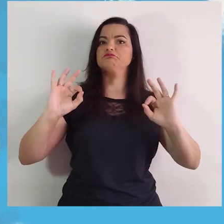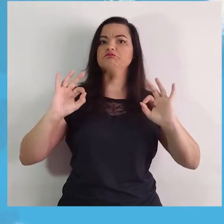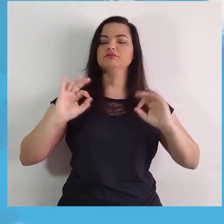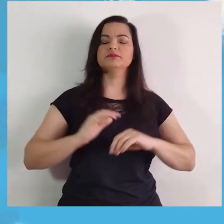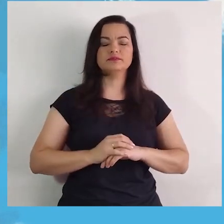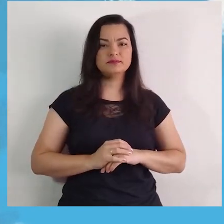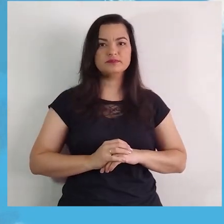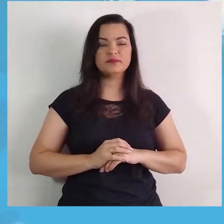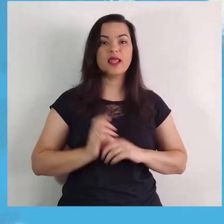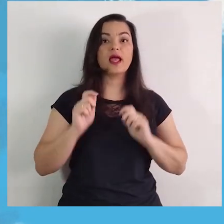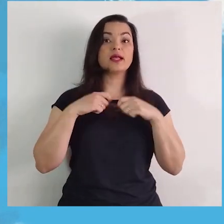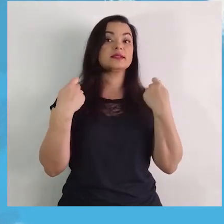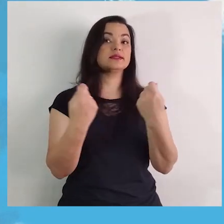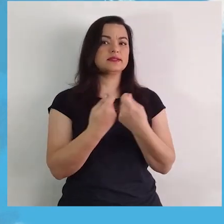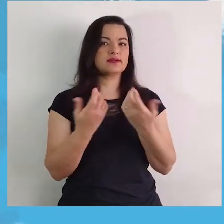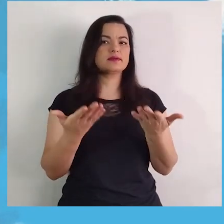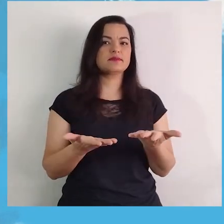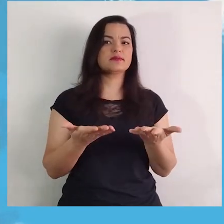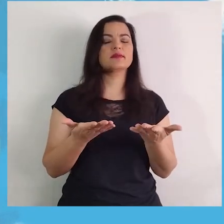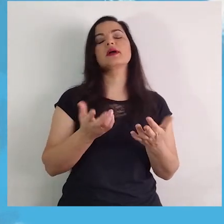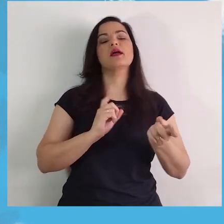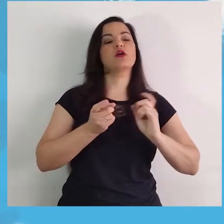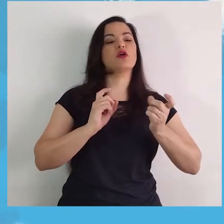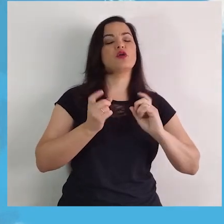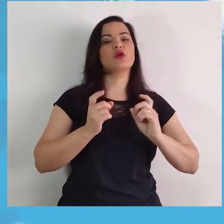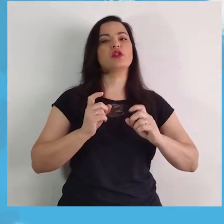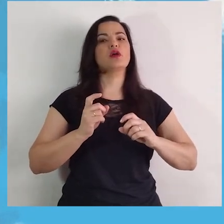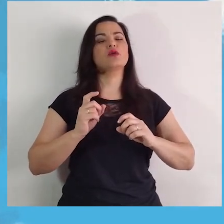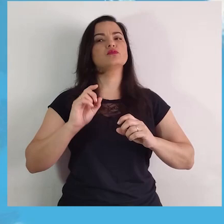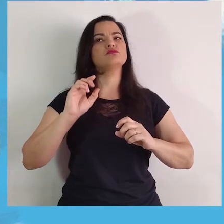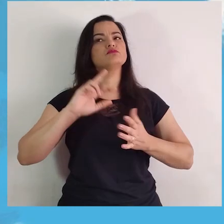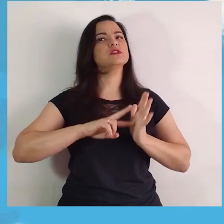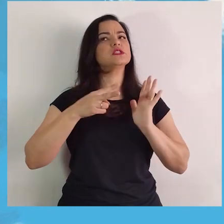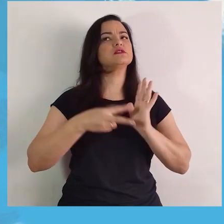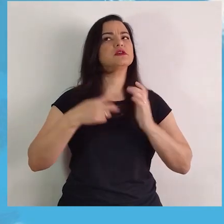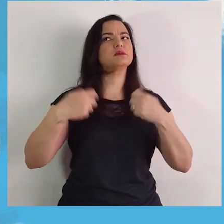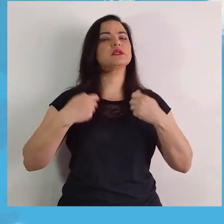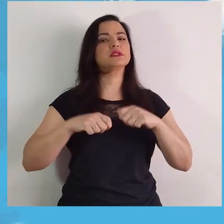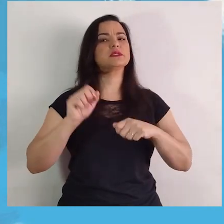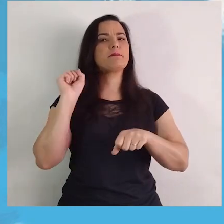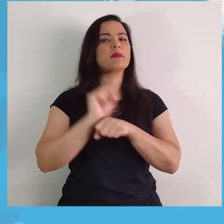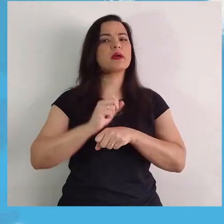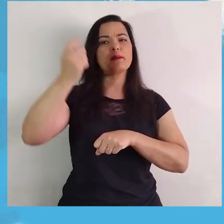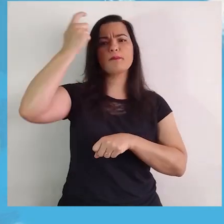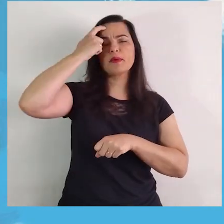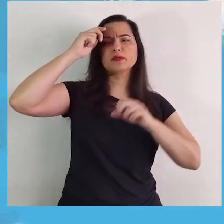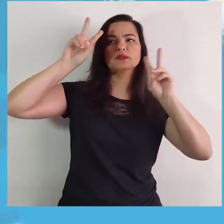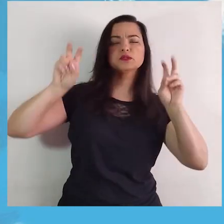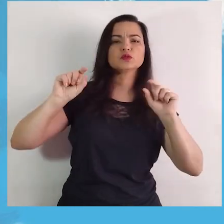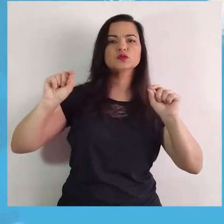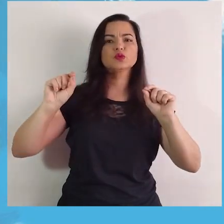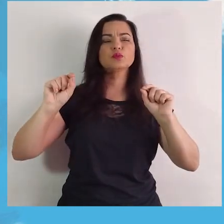a Assembleia. Essas reuniões, elas servem para serem pensados alguns assuntos, muito parecido